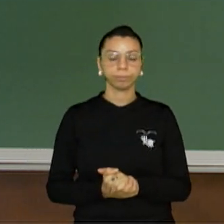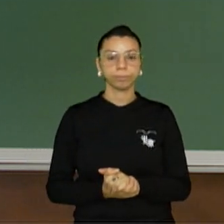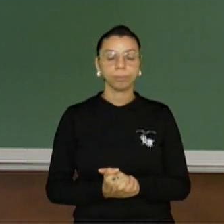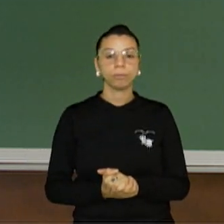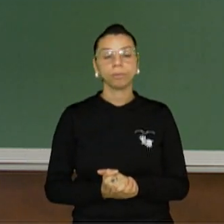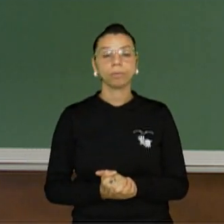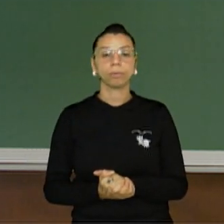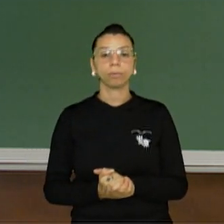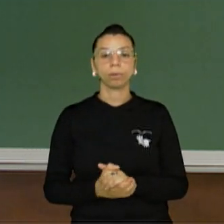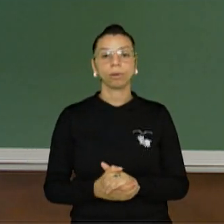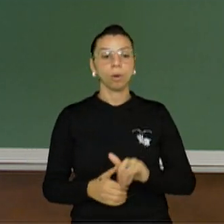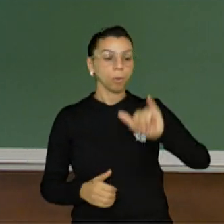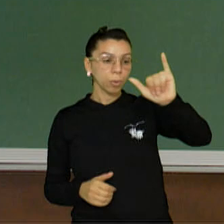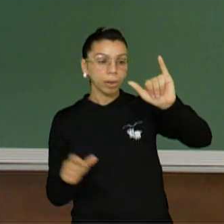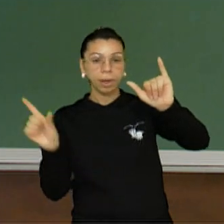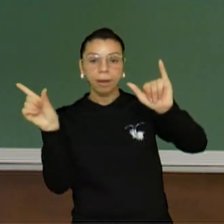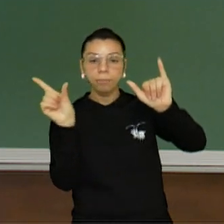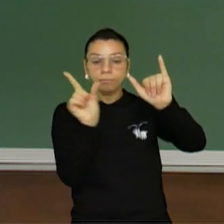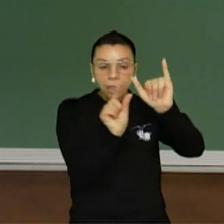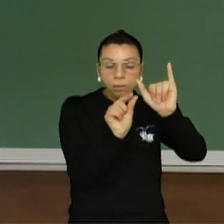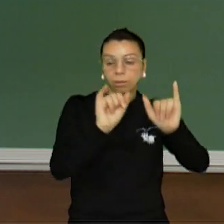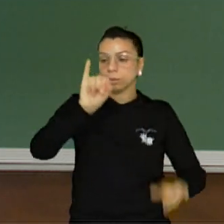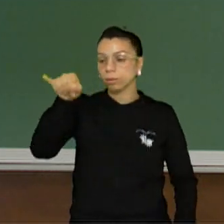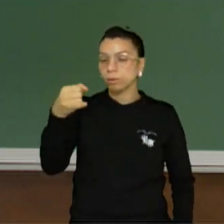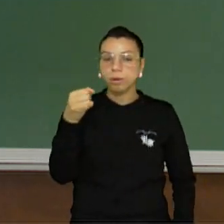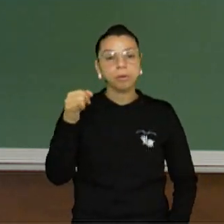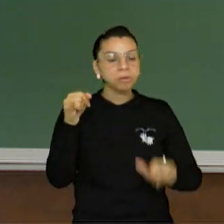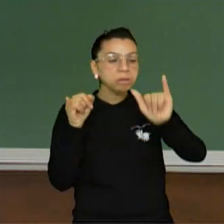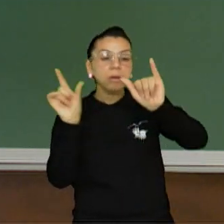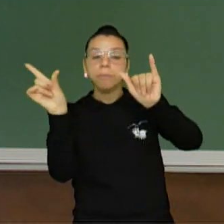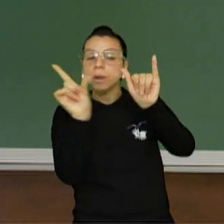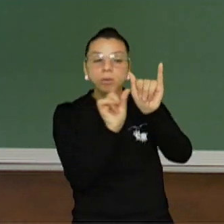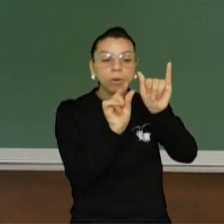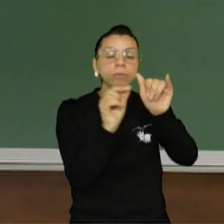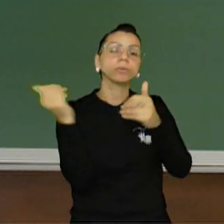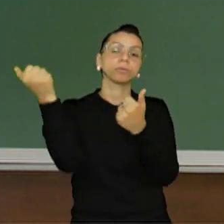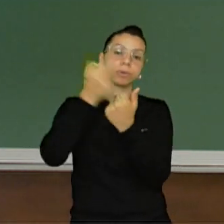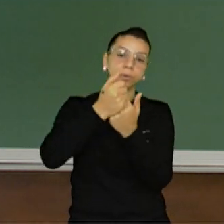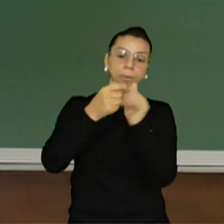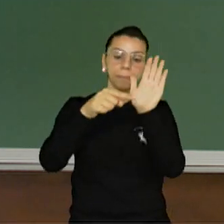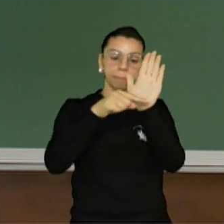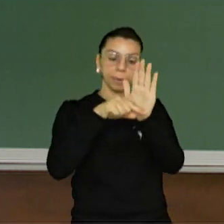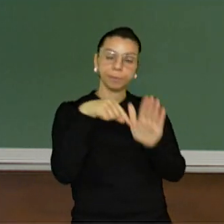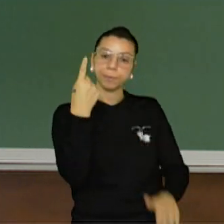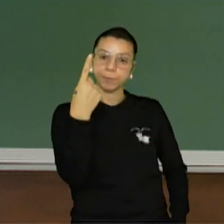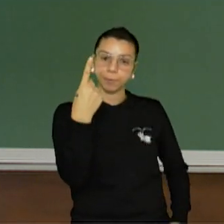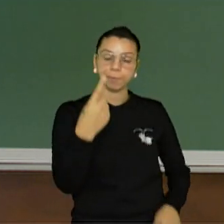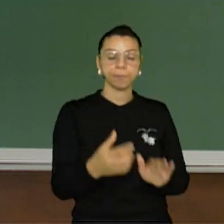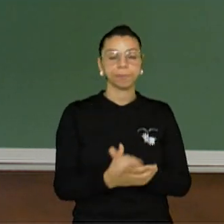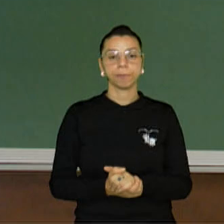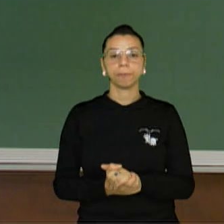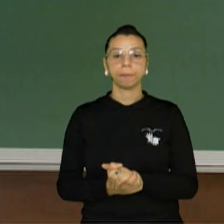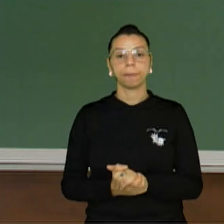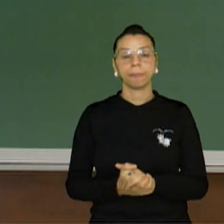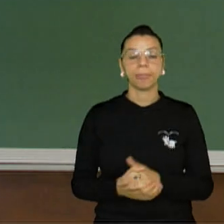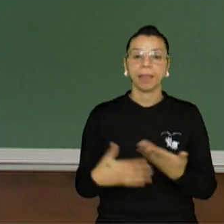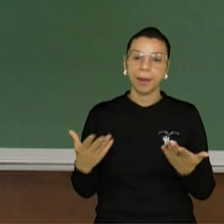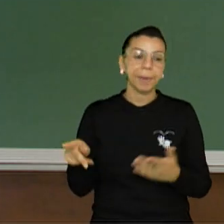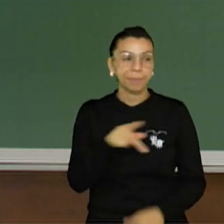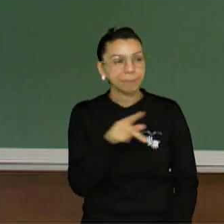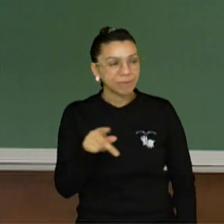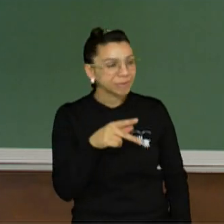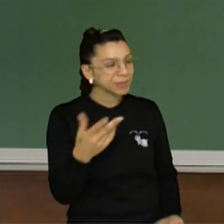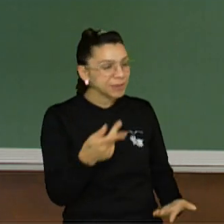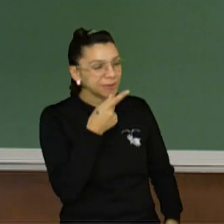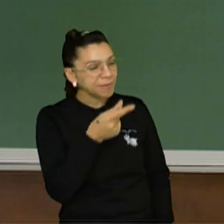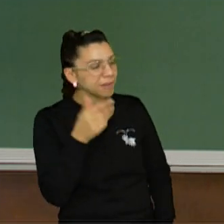que o J. Como que a gente coloca quando for menor? Menos 1. Né? Ah, professora, quando você fala, fica fácil,